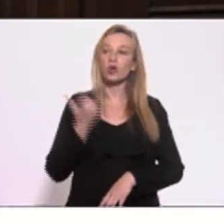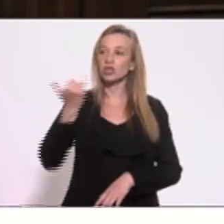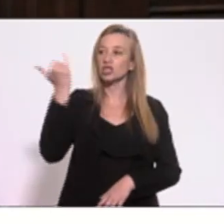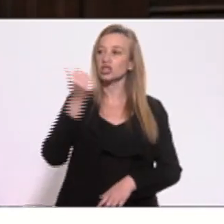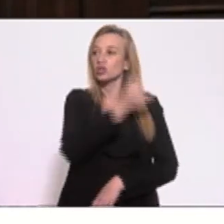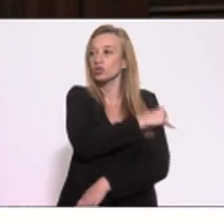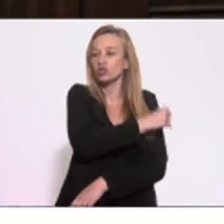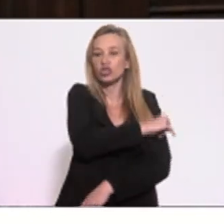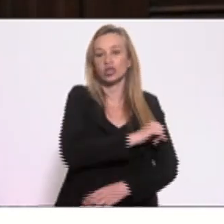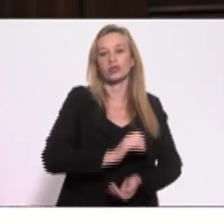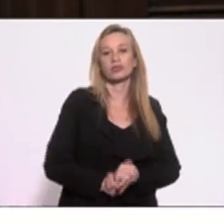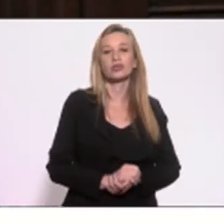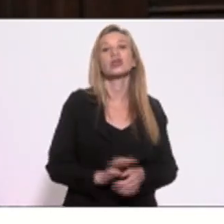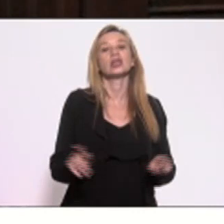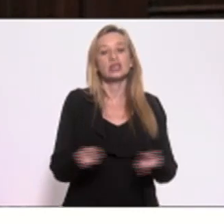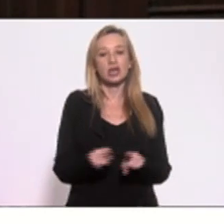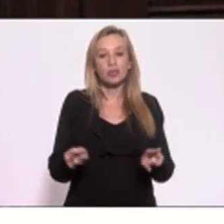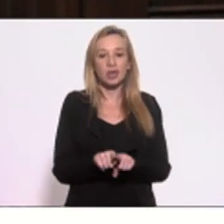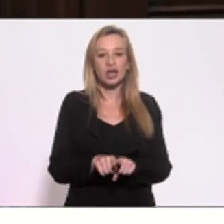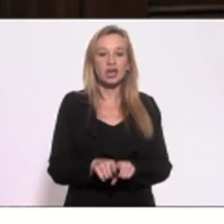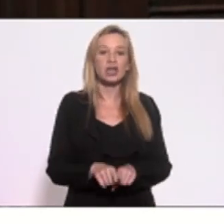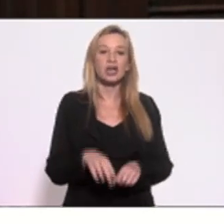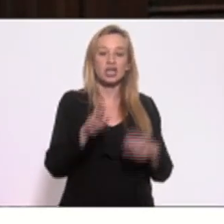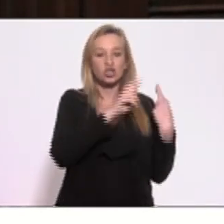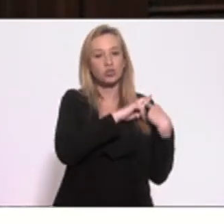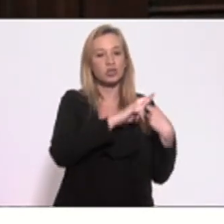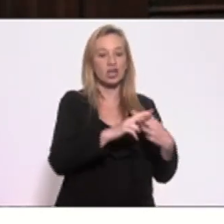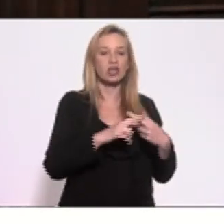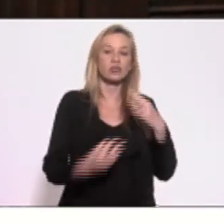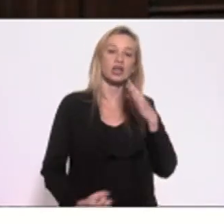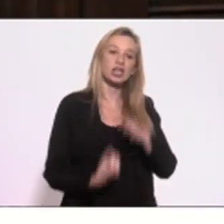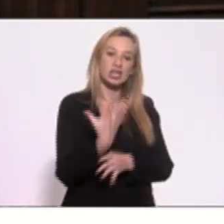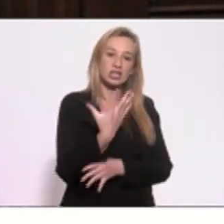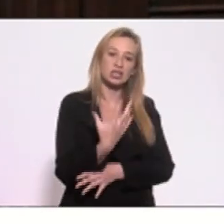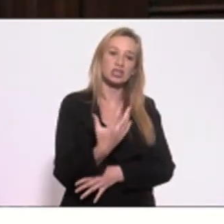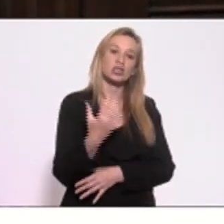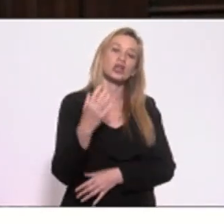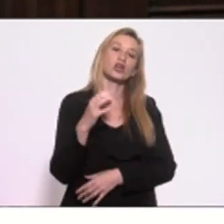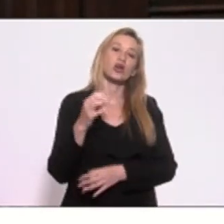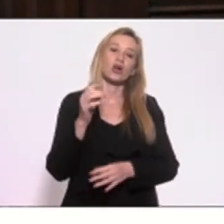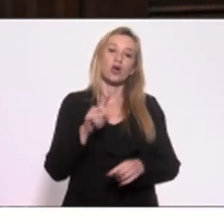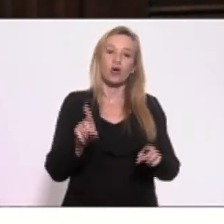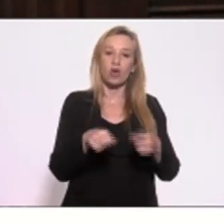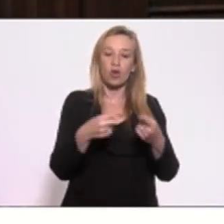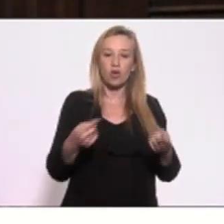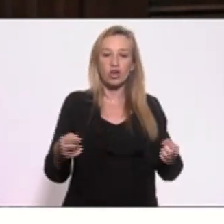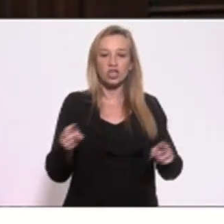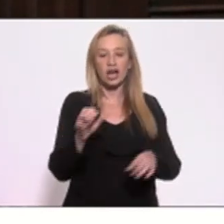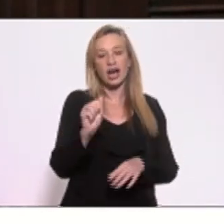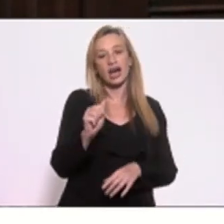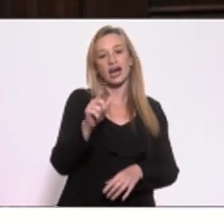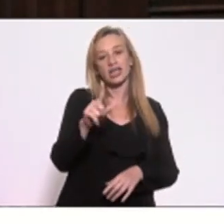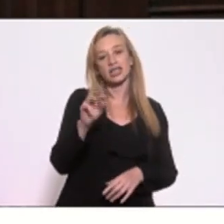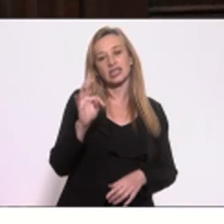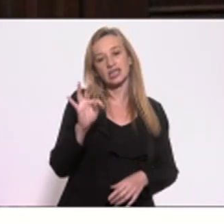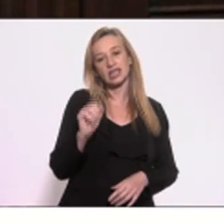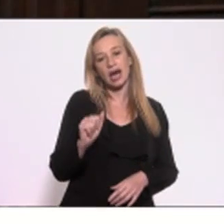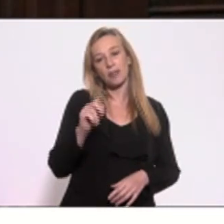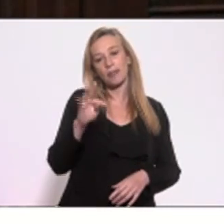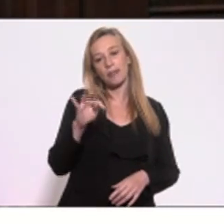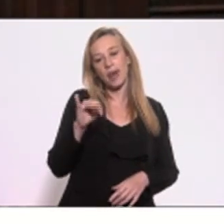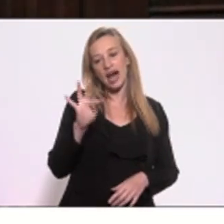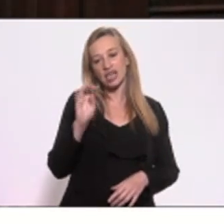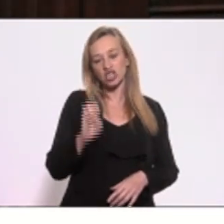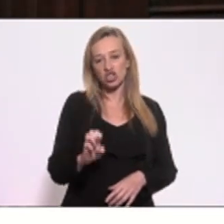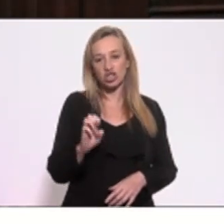Rio de Janeiro. Também é responsável pela fundação da Orquestra de Atabaques Alabê Funfum e